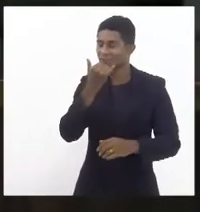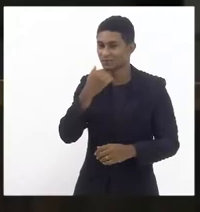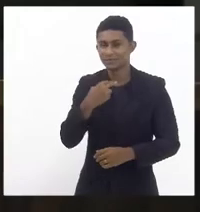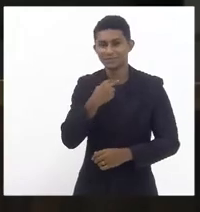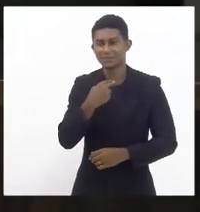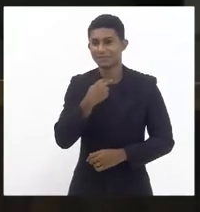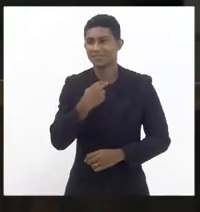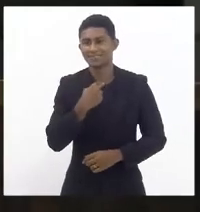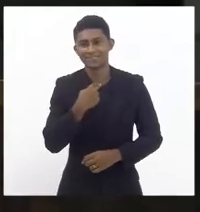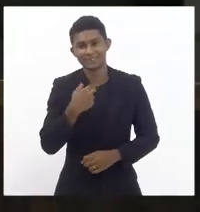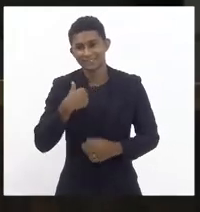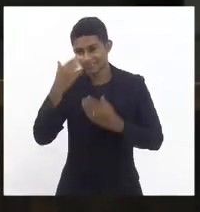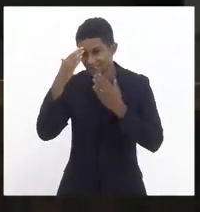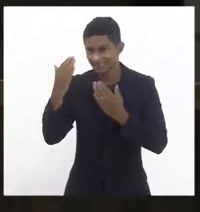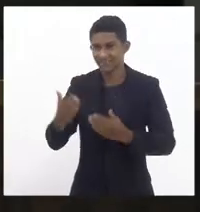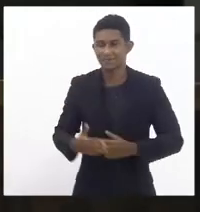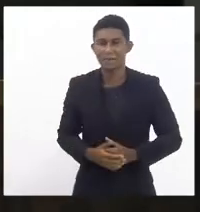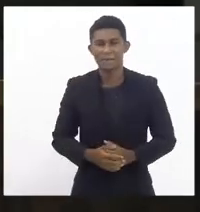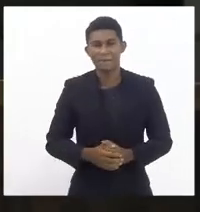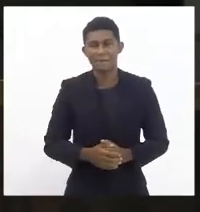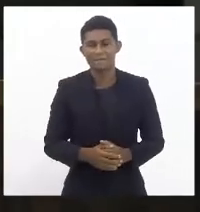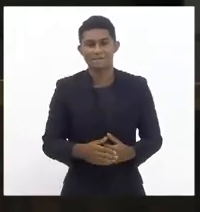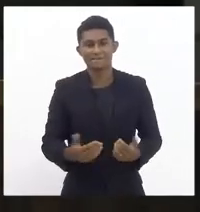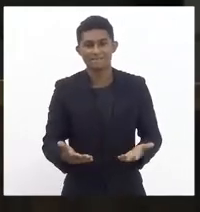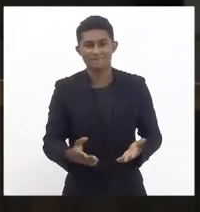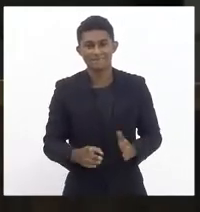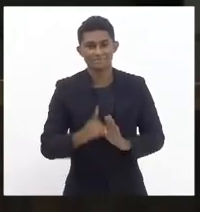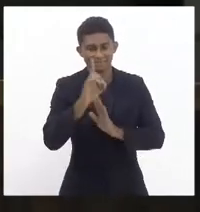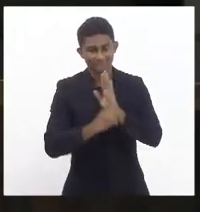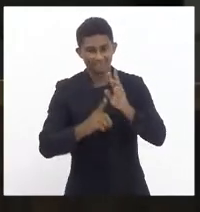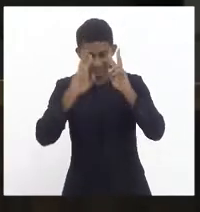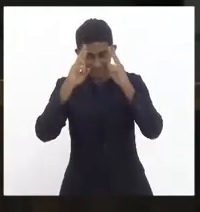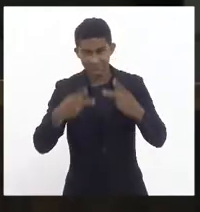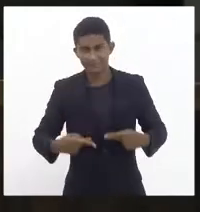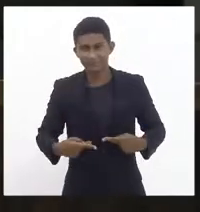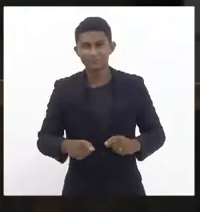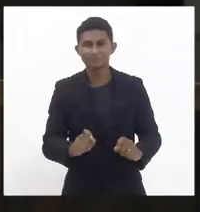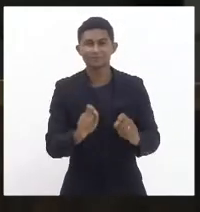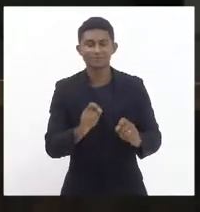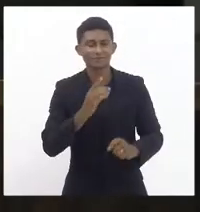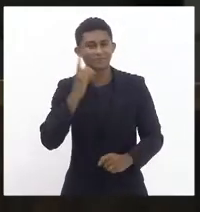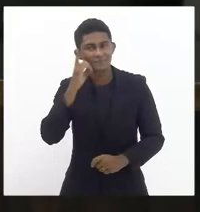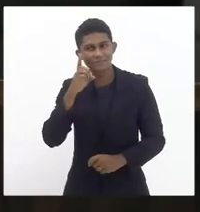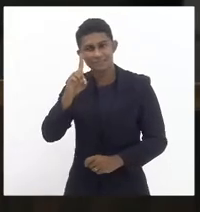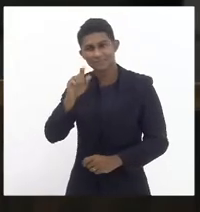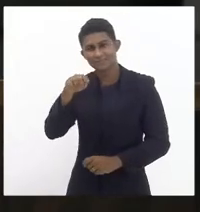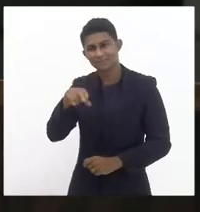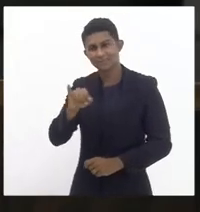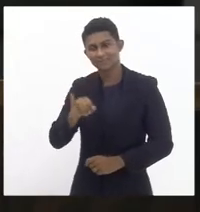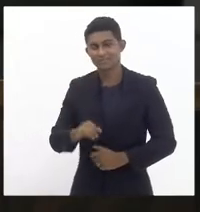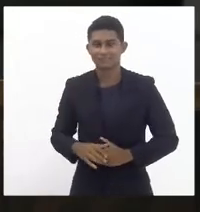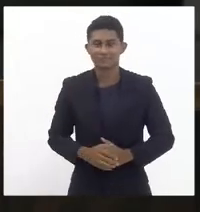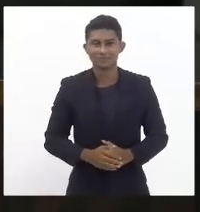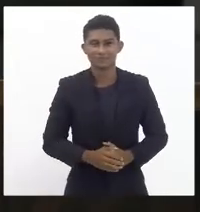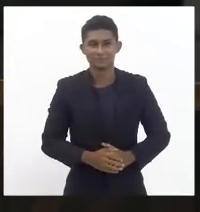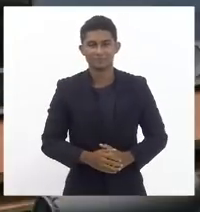por favor por favor eu agradeço pela comissão de defesa dos direitos humanos e cidadania Deputado a Dani Monteiro